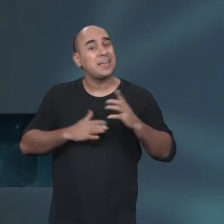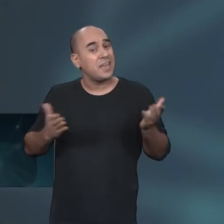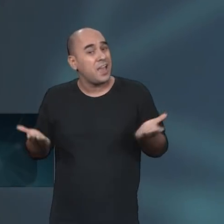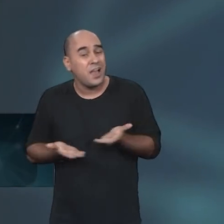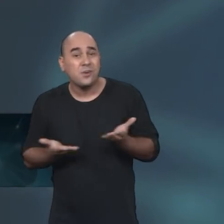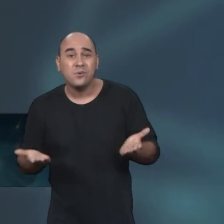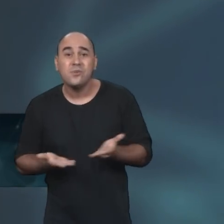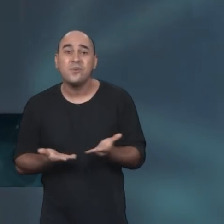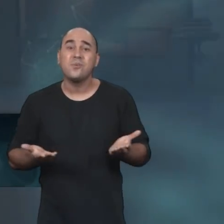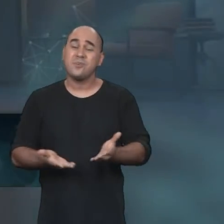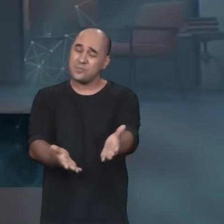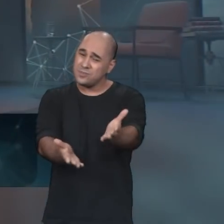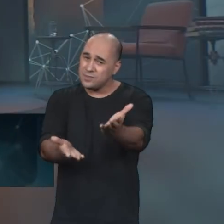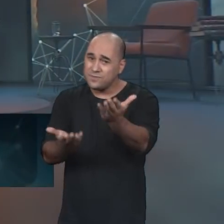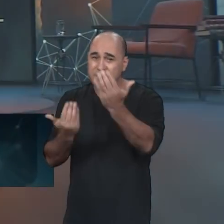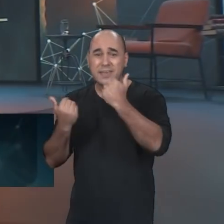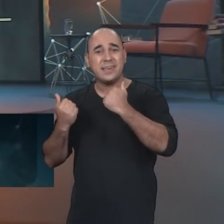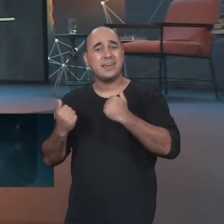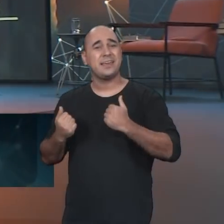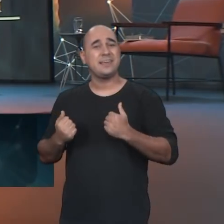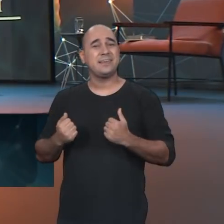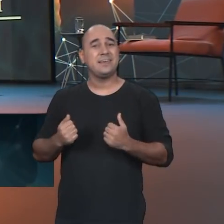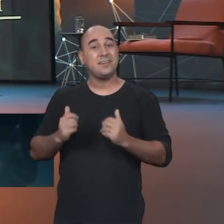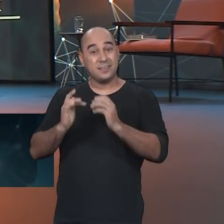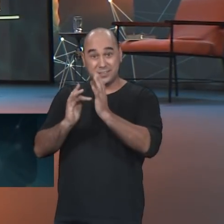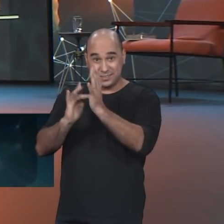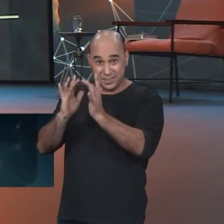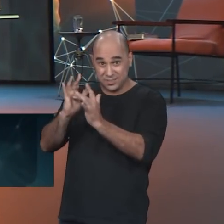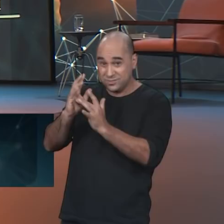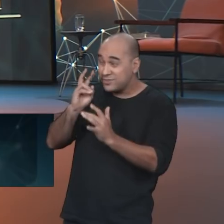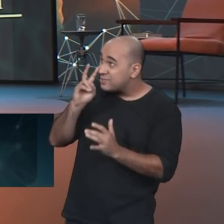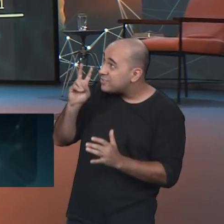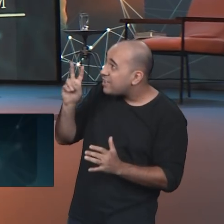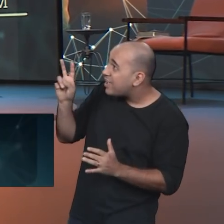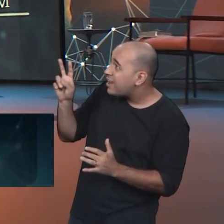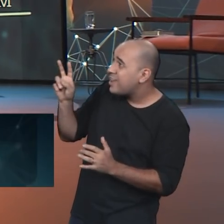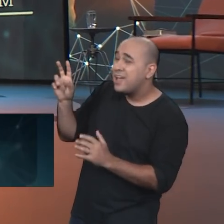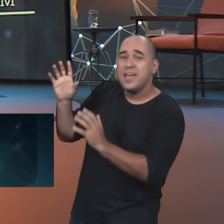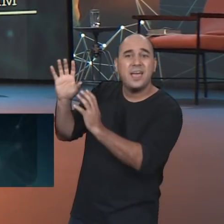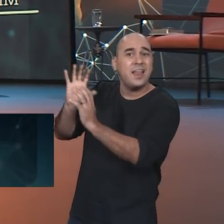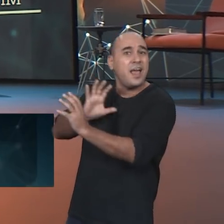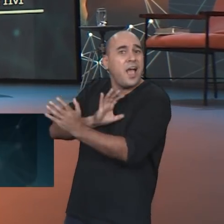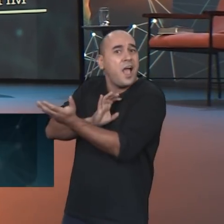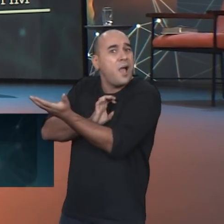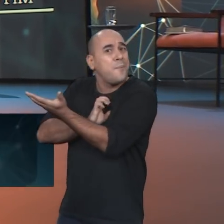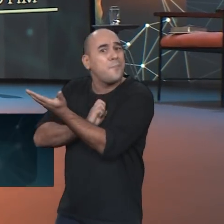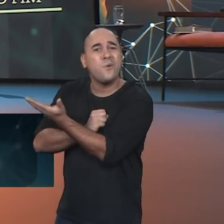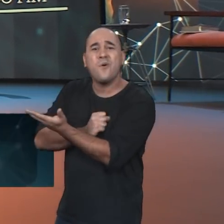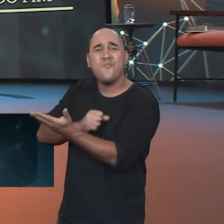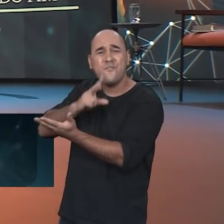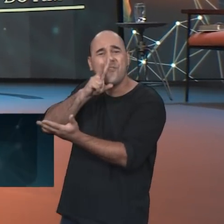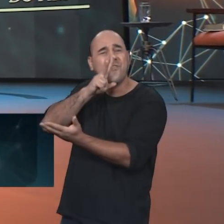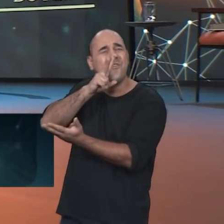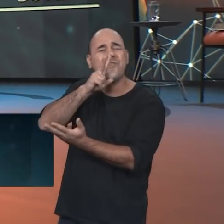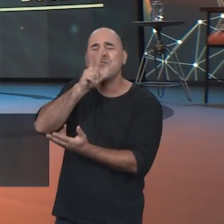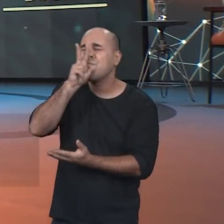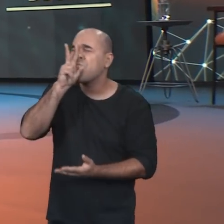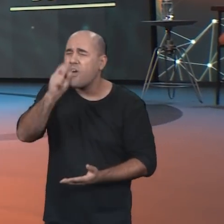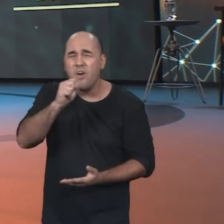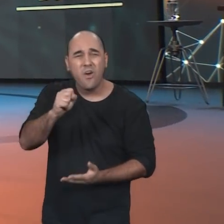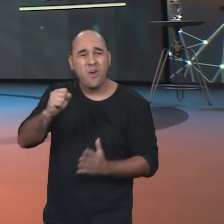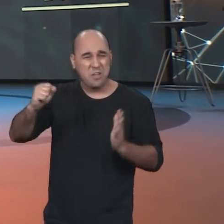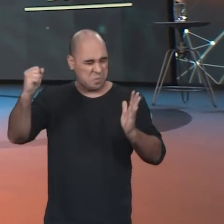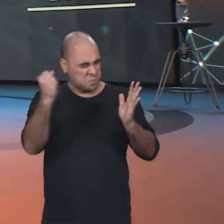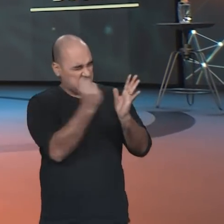Só Jesus te ama assim. Lá na cruz em ti pensou.